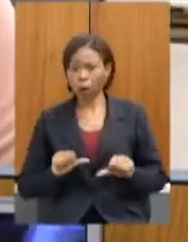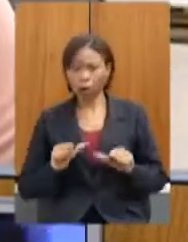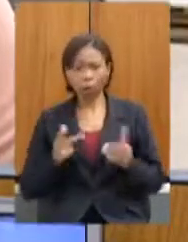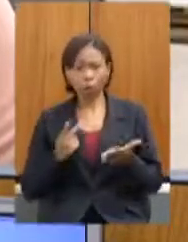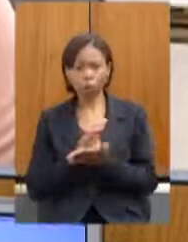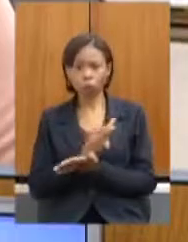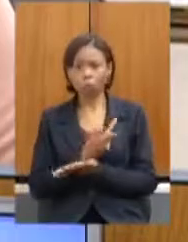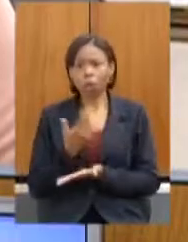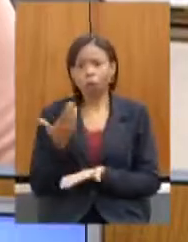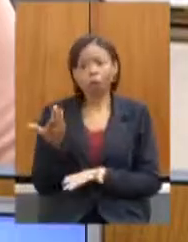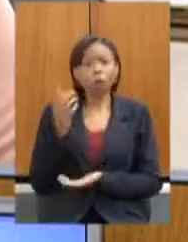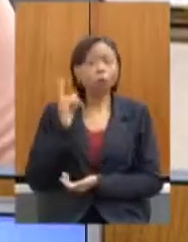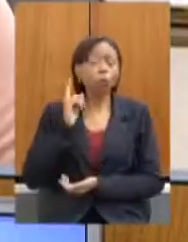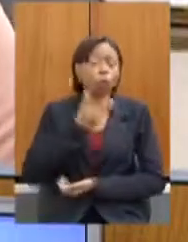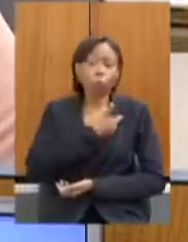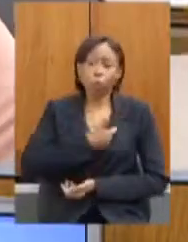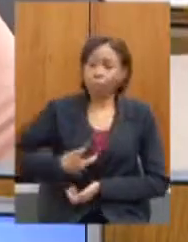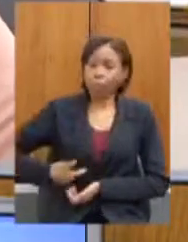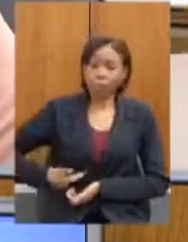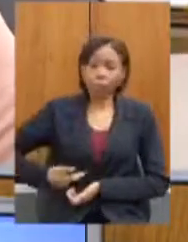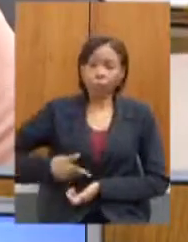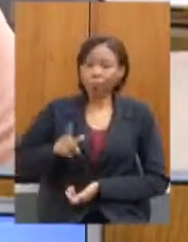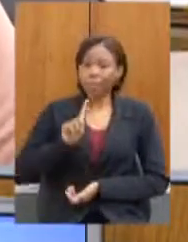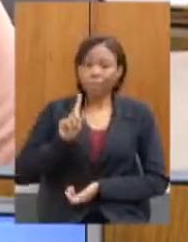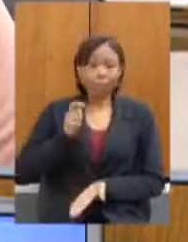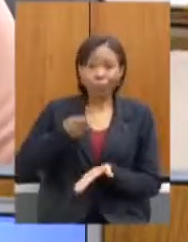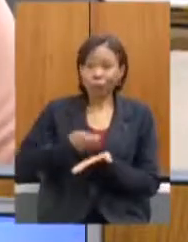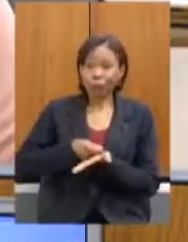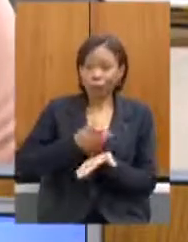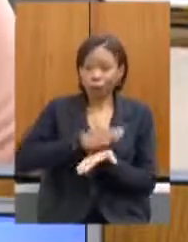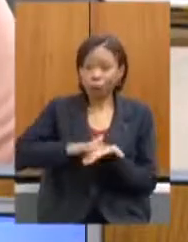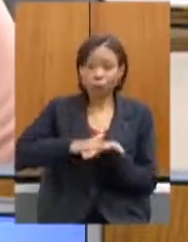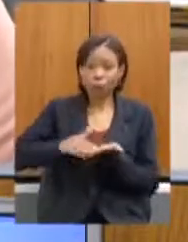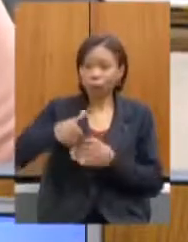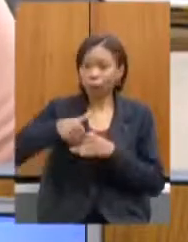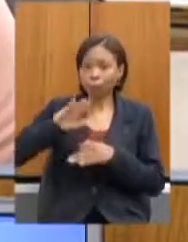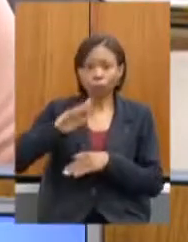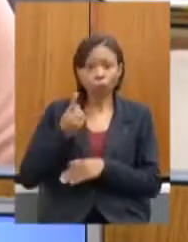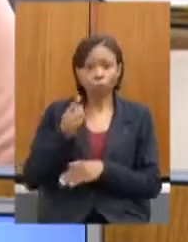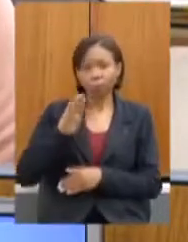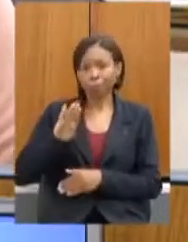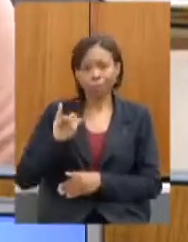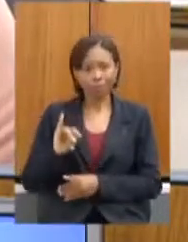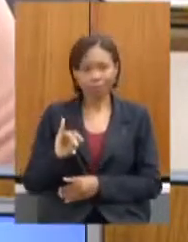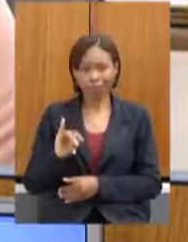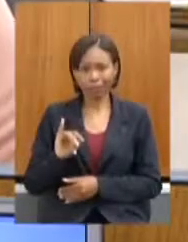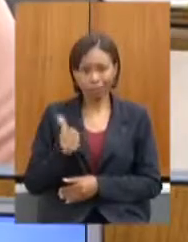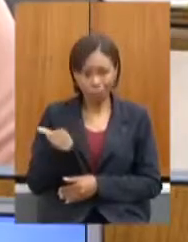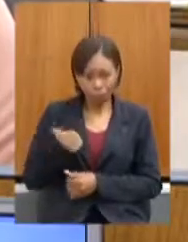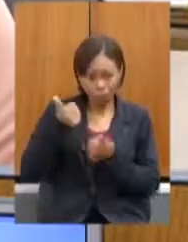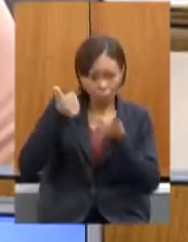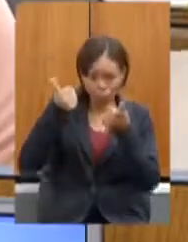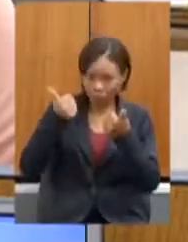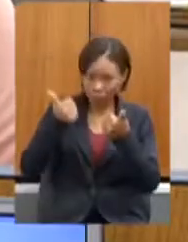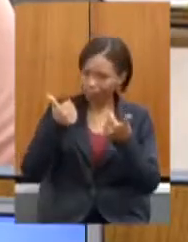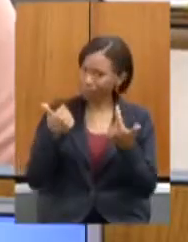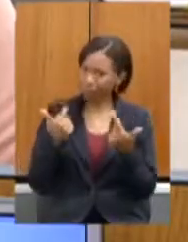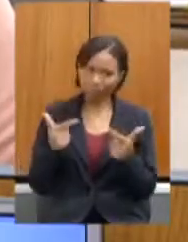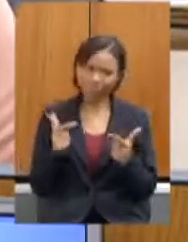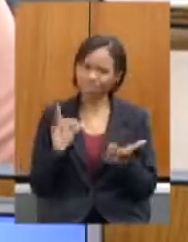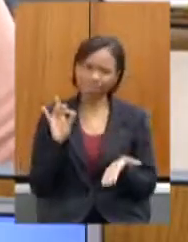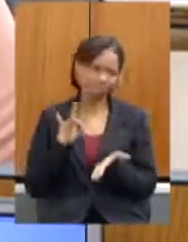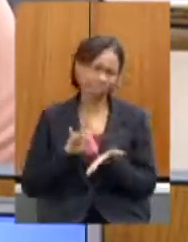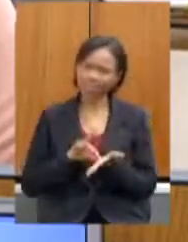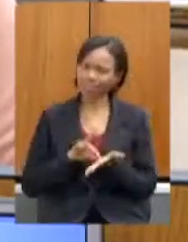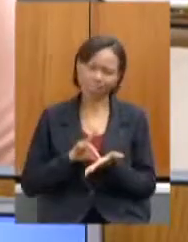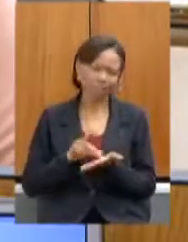deixou de executar de despesa 1,1 mais de 1 milhão não tá melhorando a realidade não é de melhor a gente no pior momento